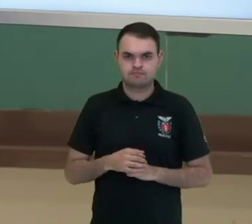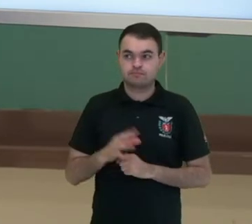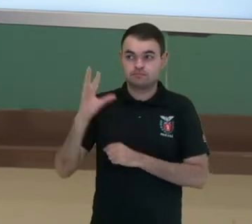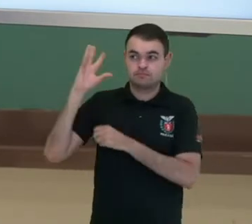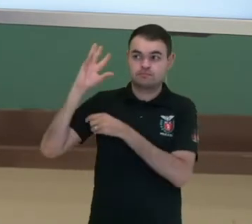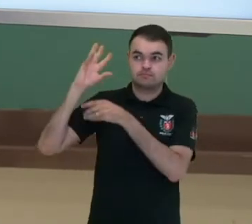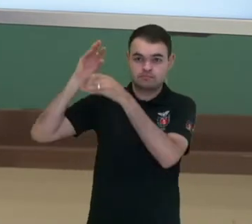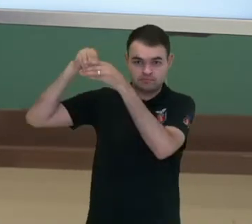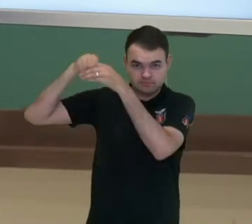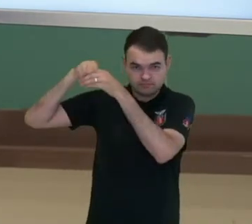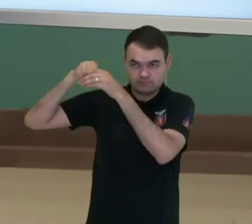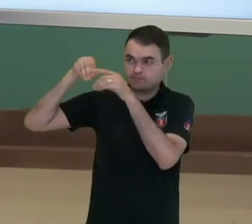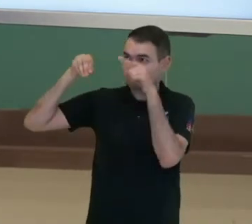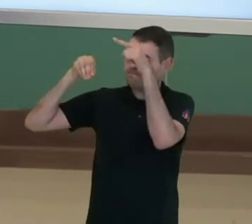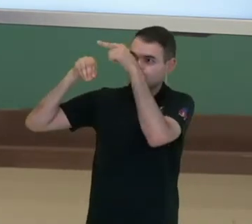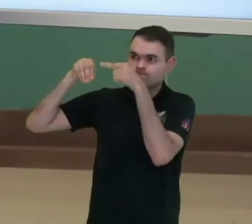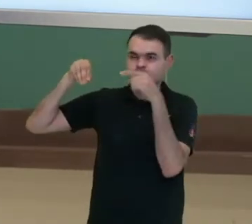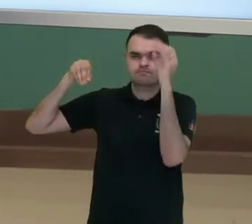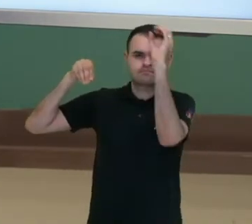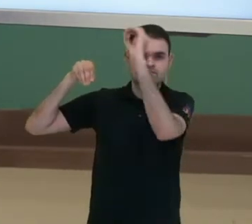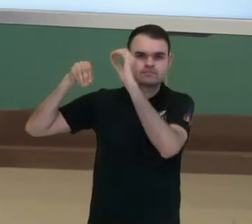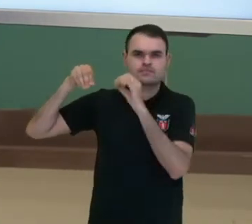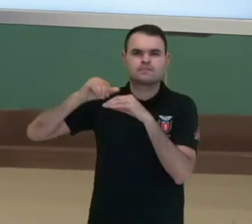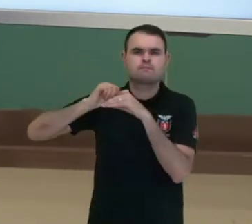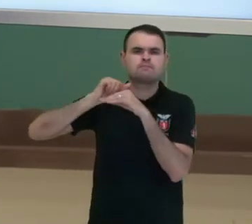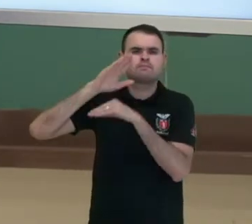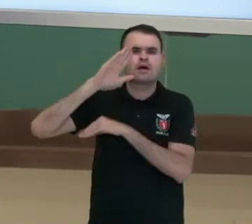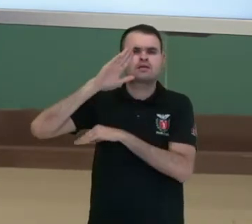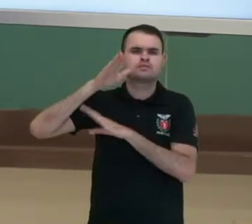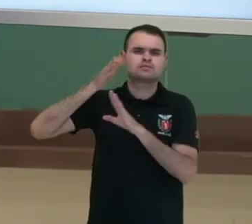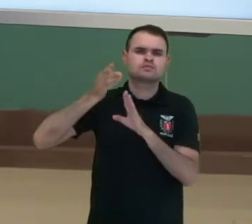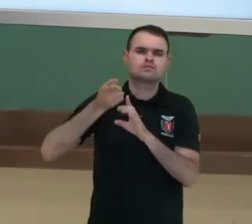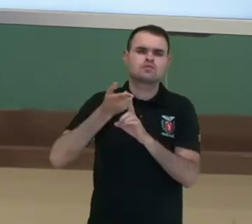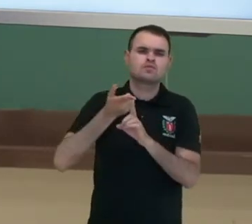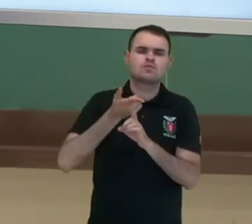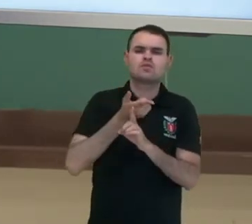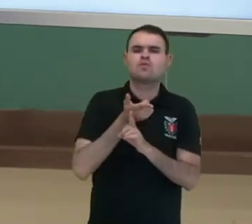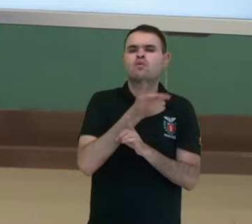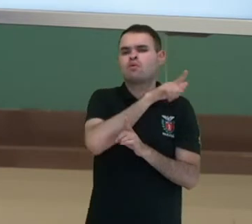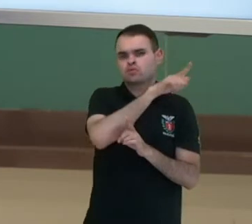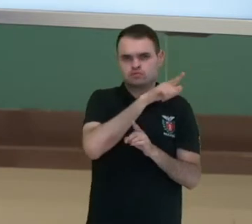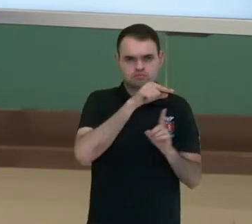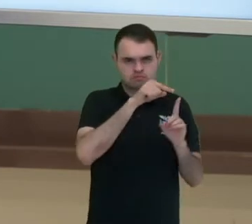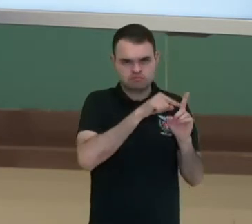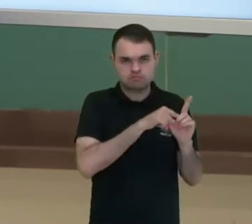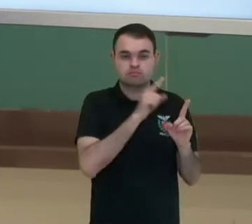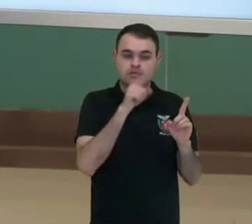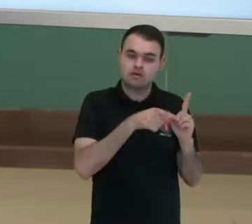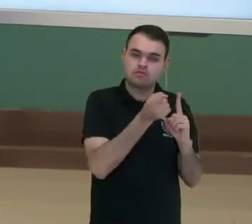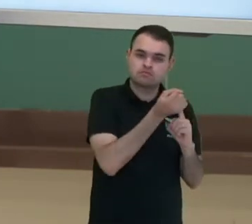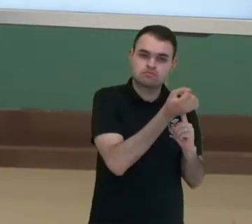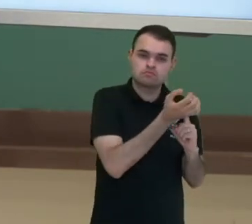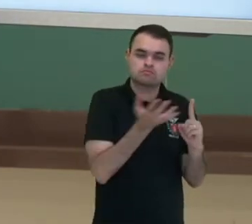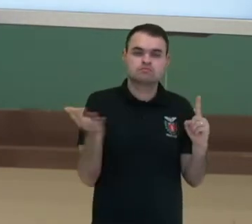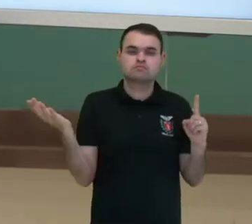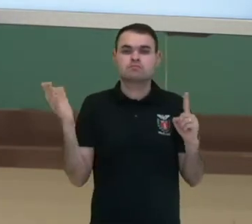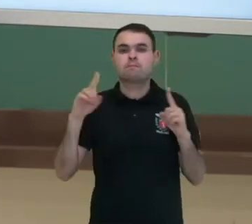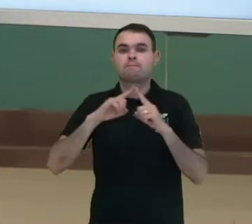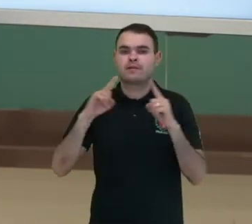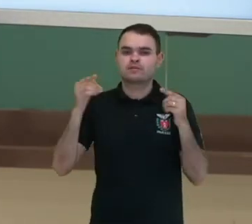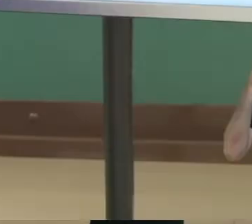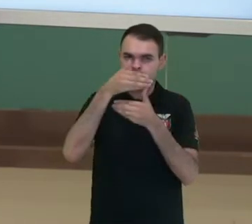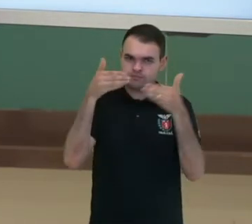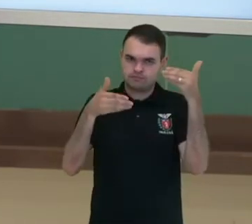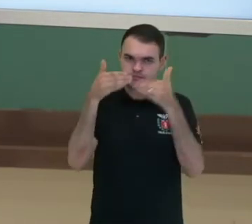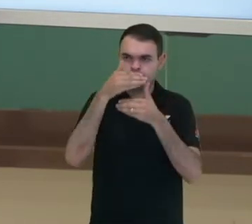si, então a gente utiliza mais a linguagem não verbal. É claro que quando a gente vai inserir essa foto num slide